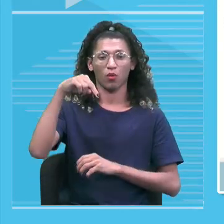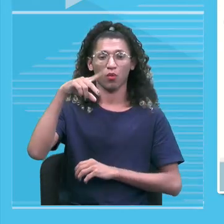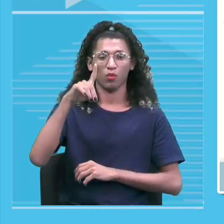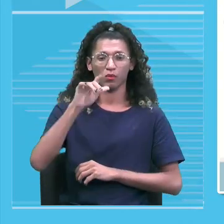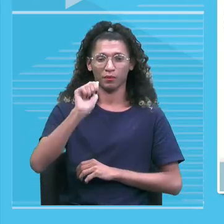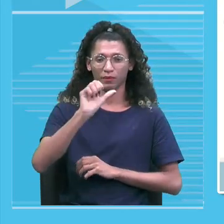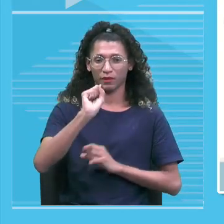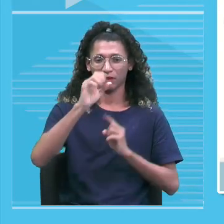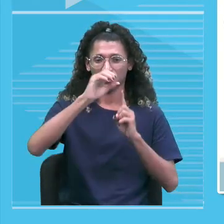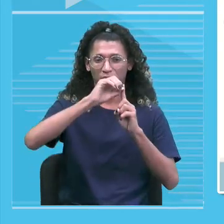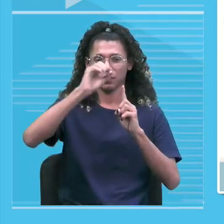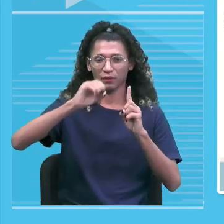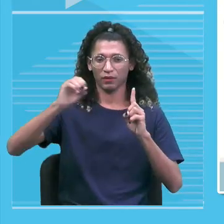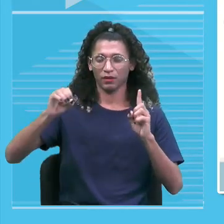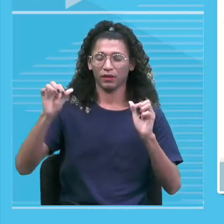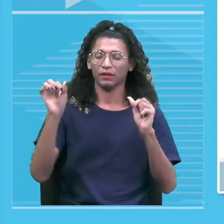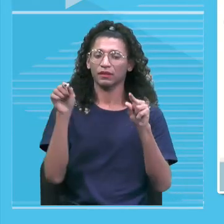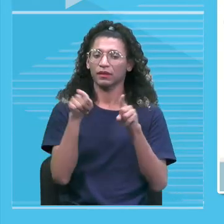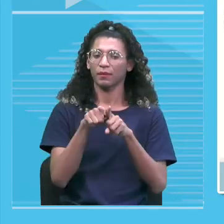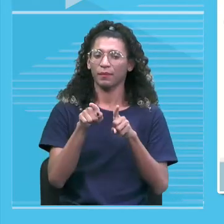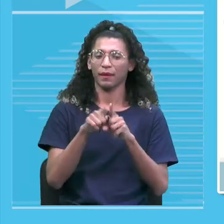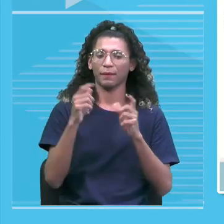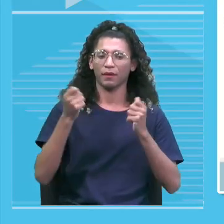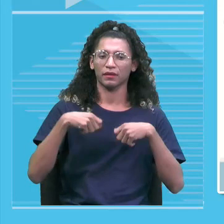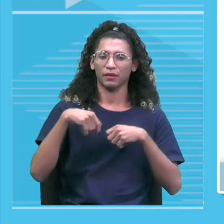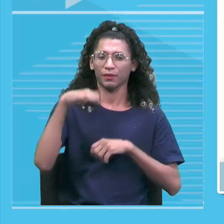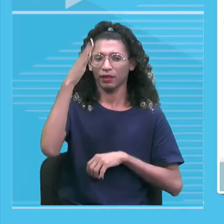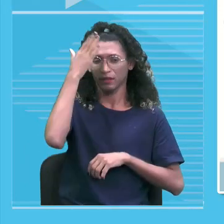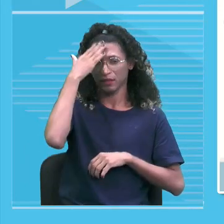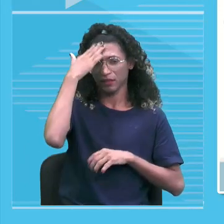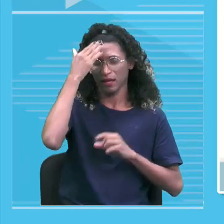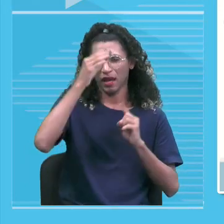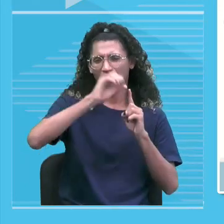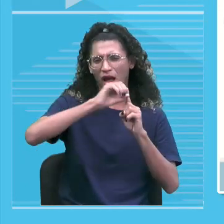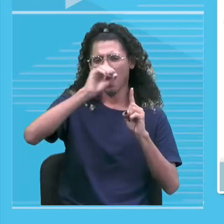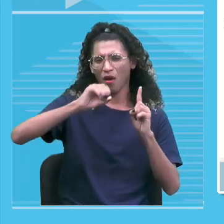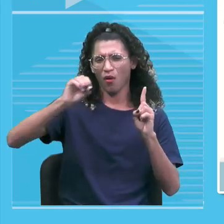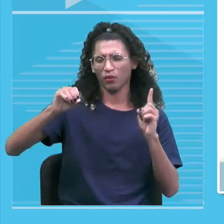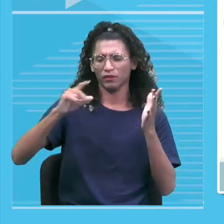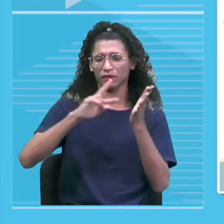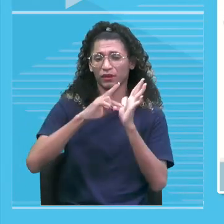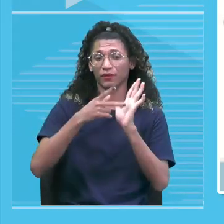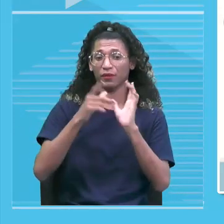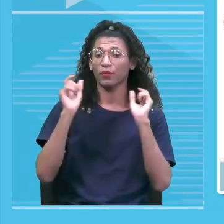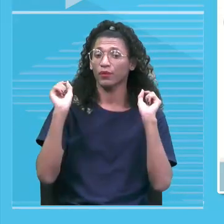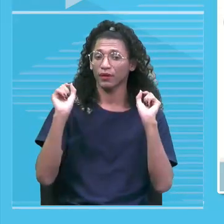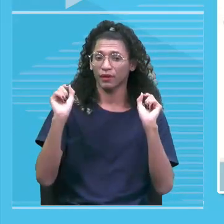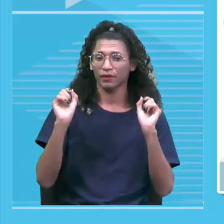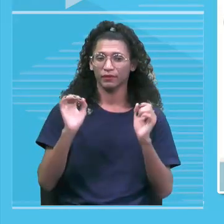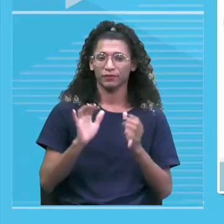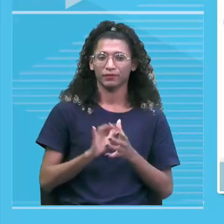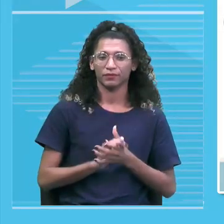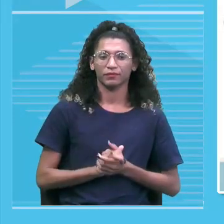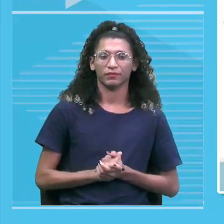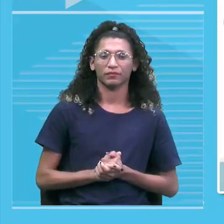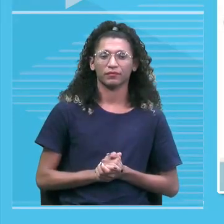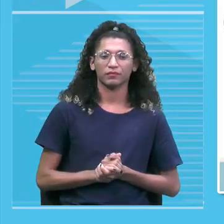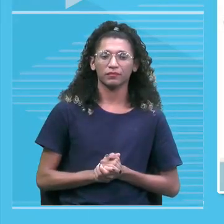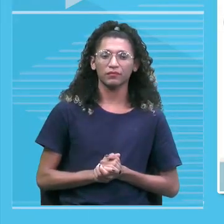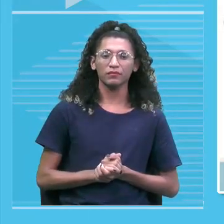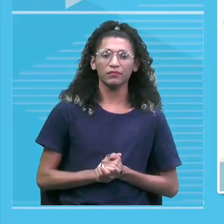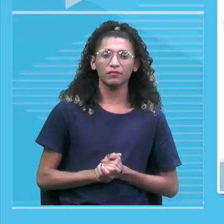nosso dia a dia vamos entender o que é uma onda bora lá onda galerinha é